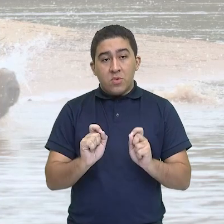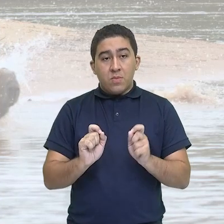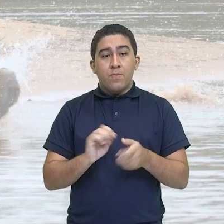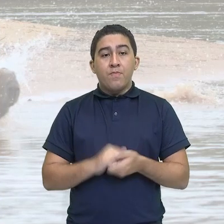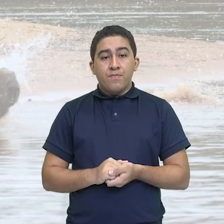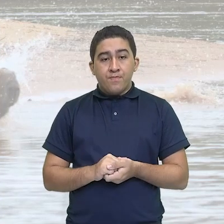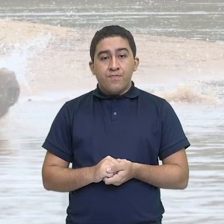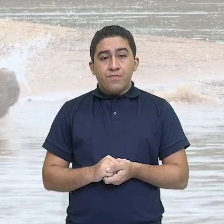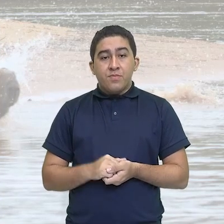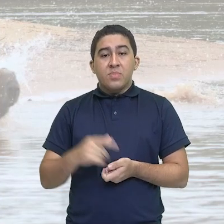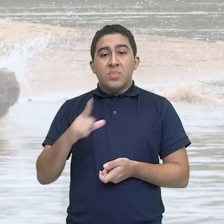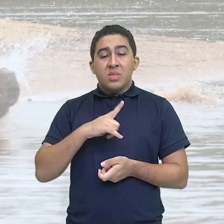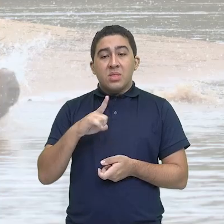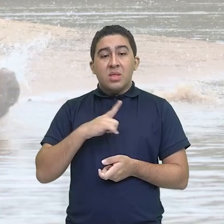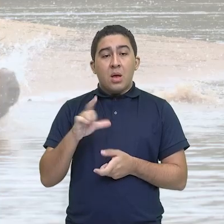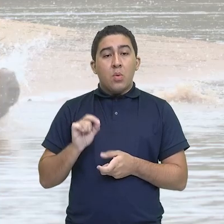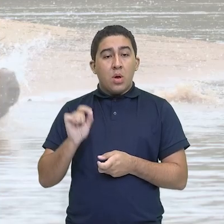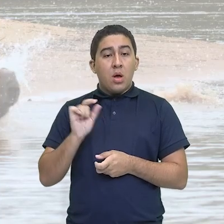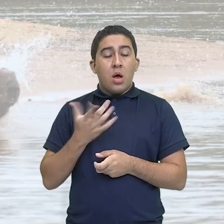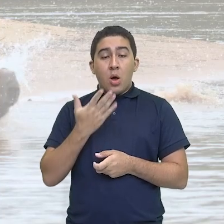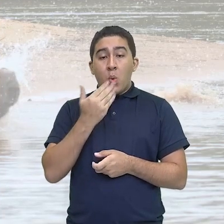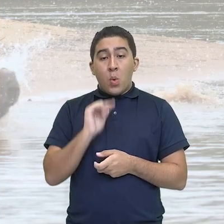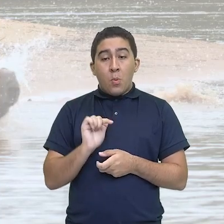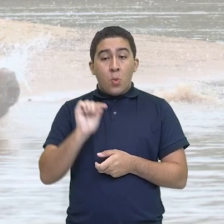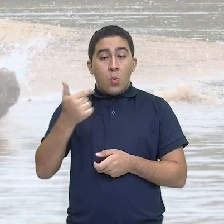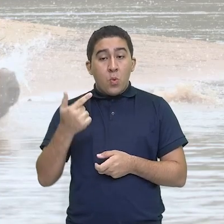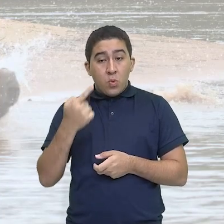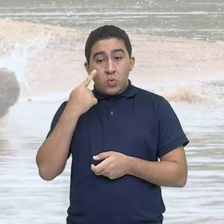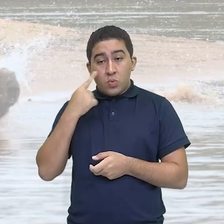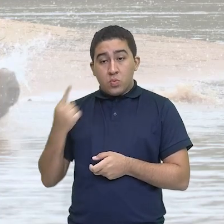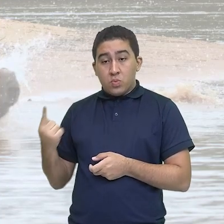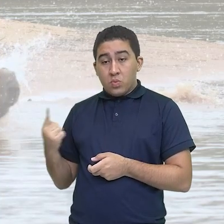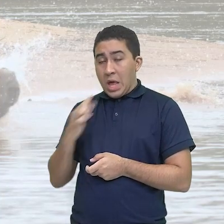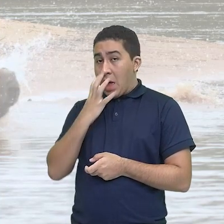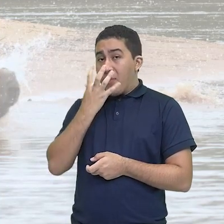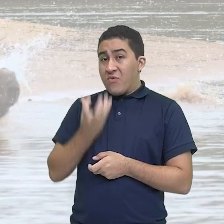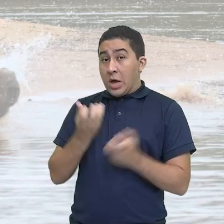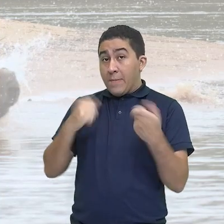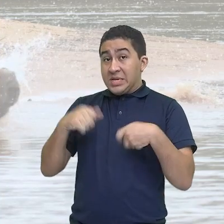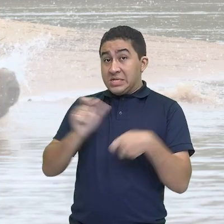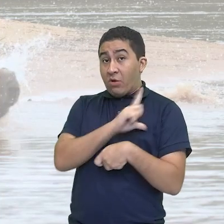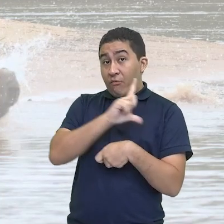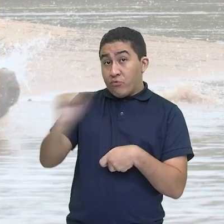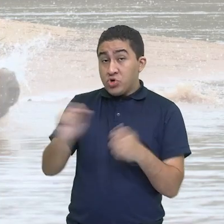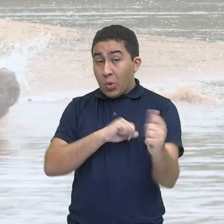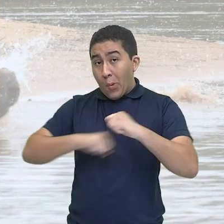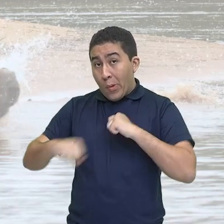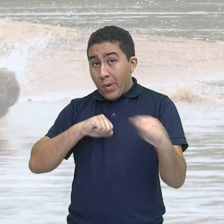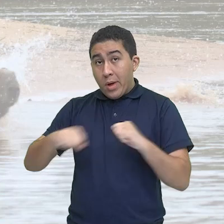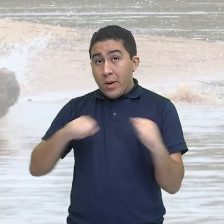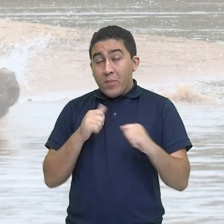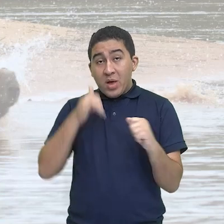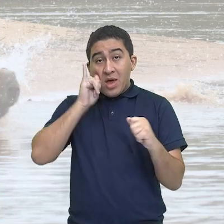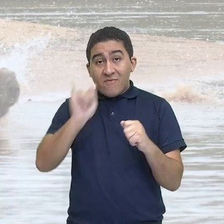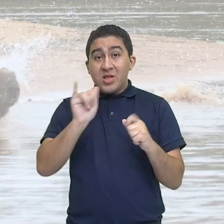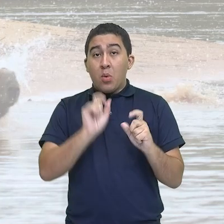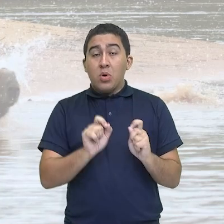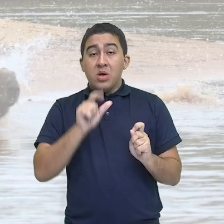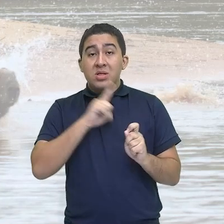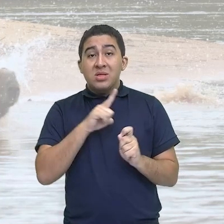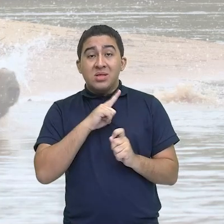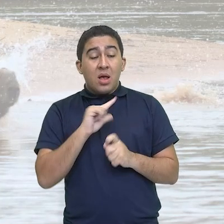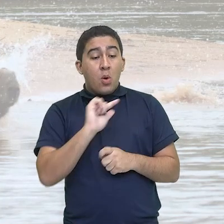espécie presa. E aí a capivara tem que fugir, tem que correr para poder não